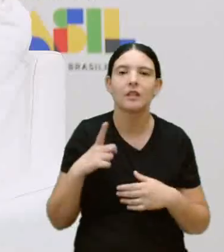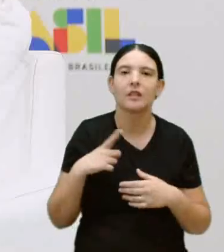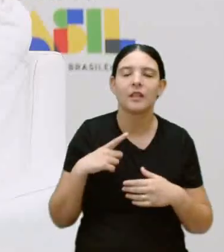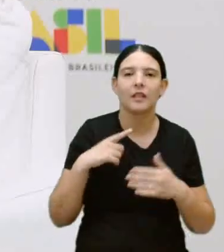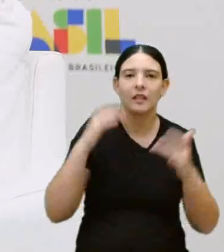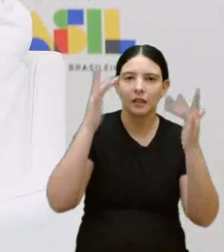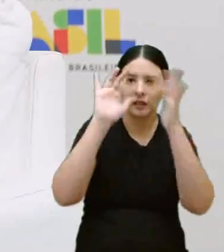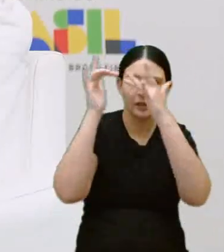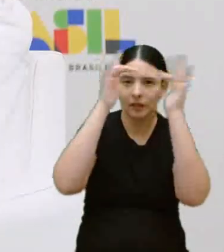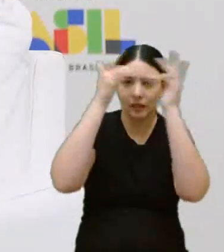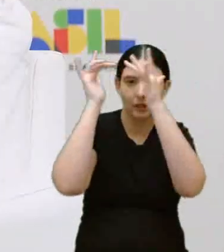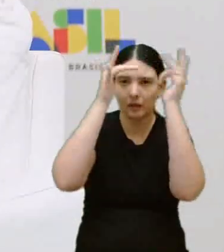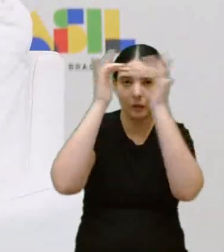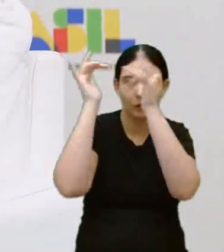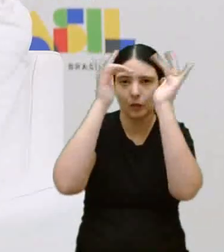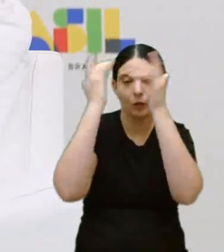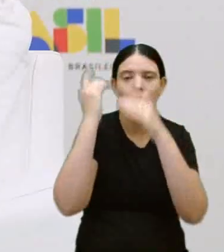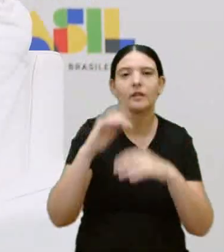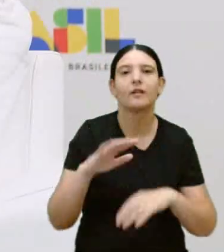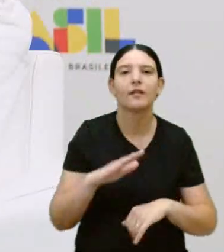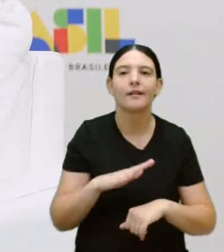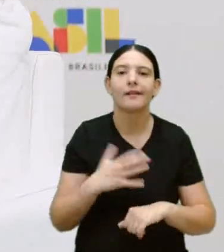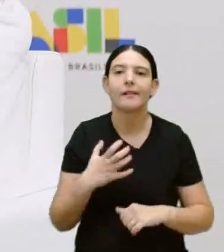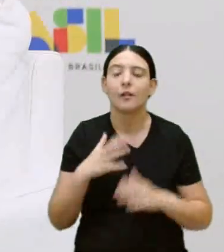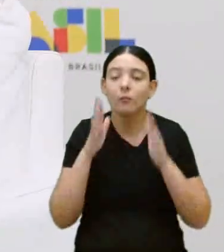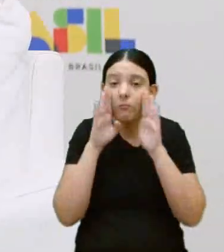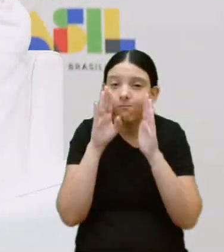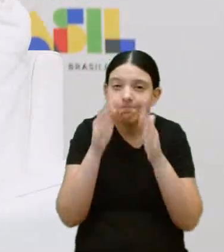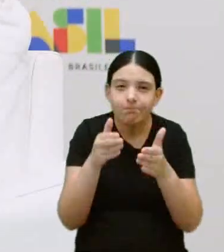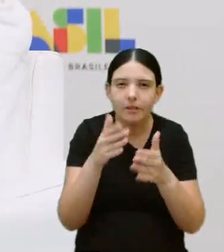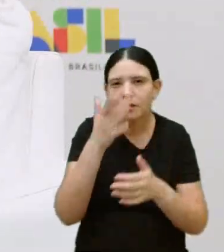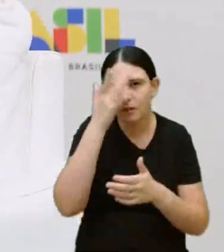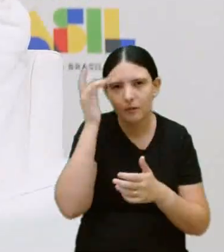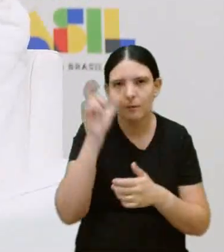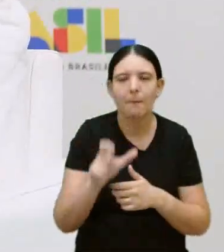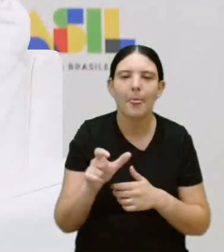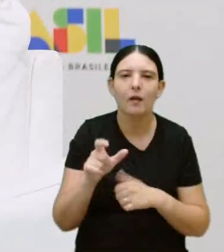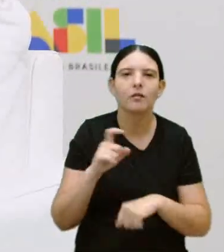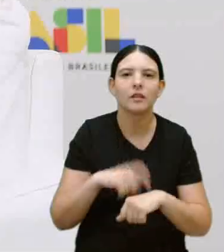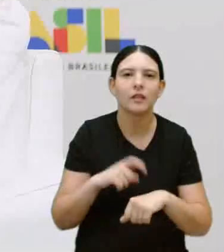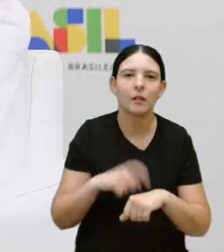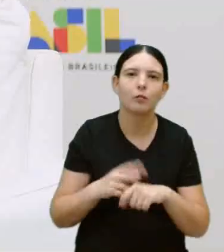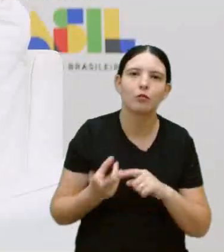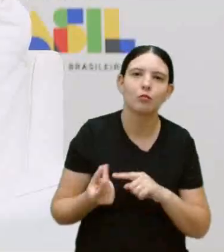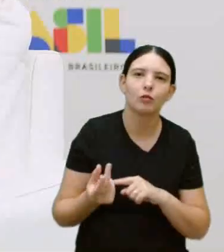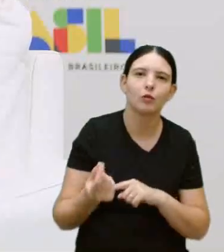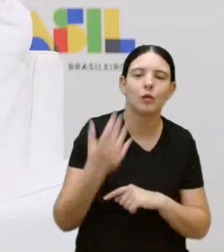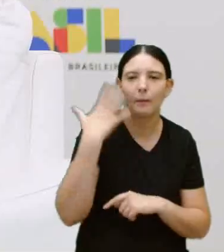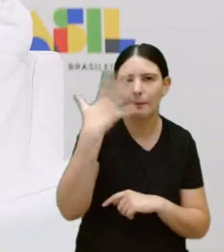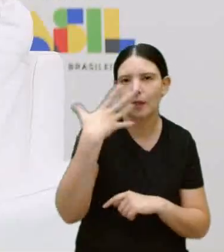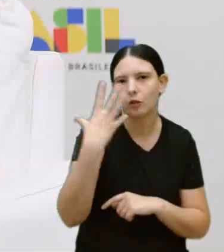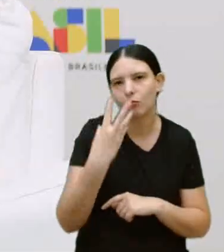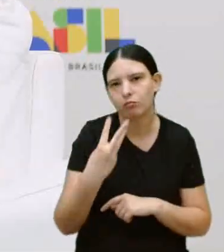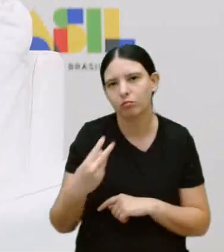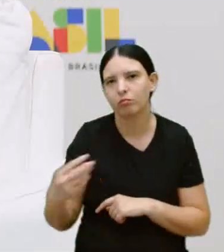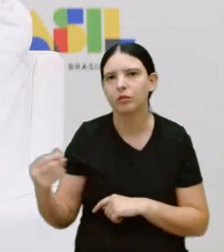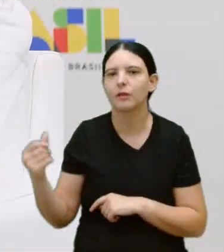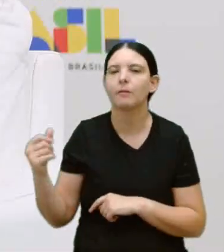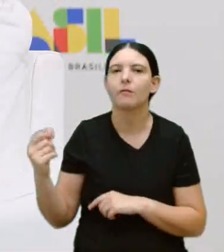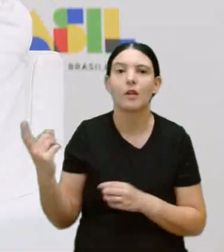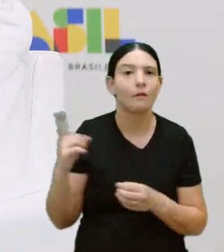que faz com que eu fique fixado naquela pessoa. Ela dura um tempo, é normal que a paixão passe. Não que ela não possa voltar